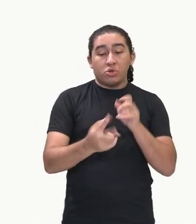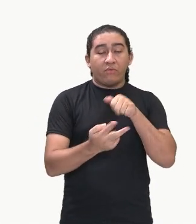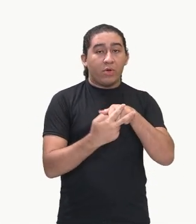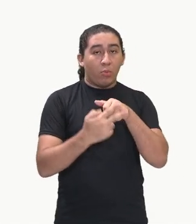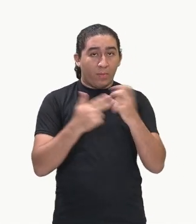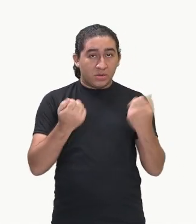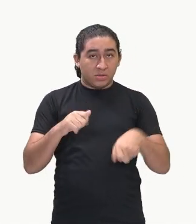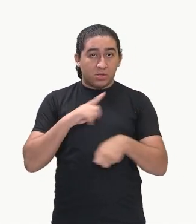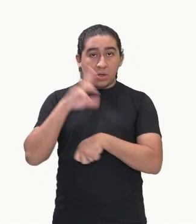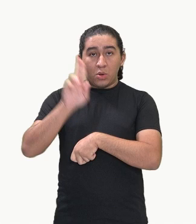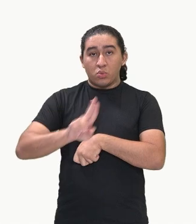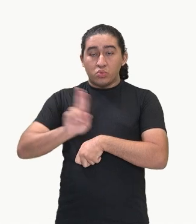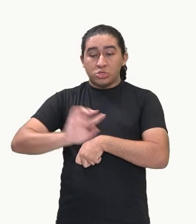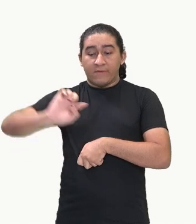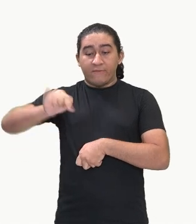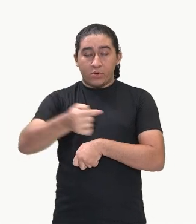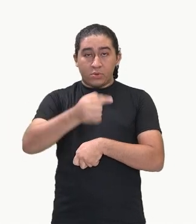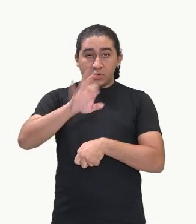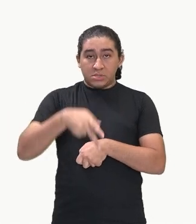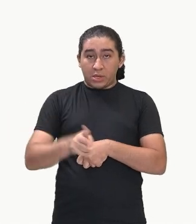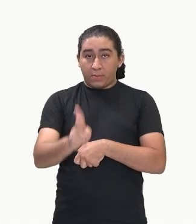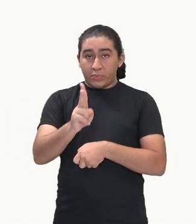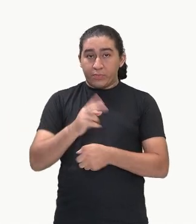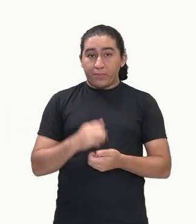se utilizar vírgula.